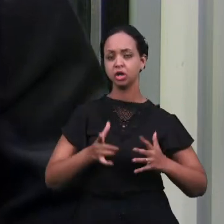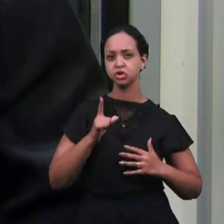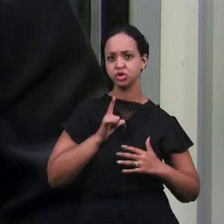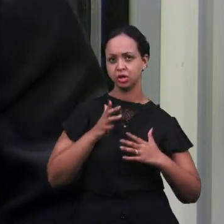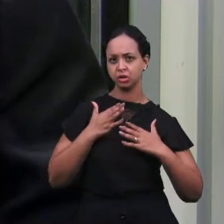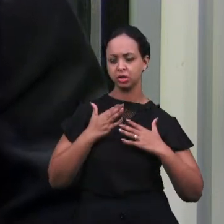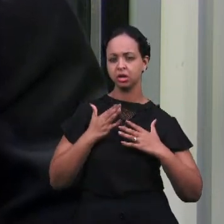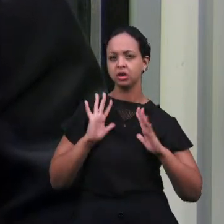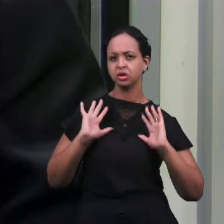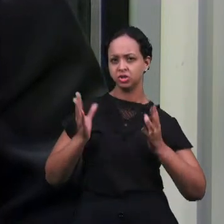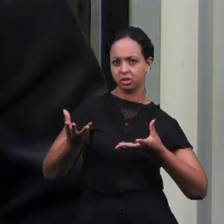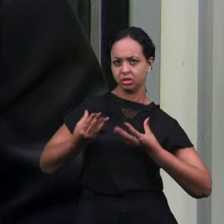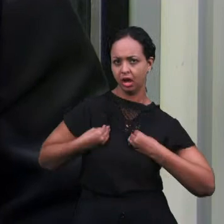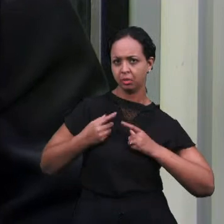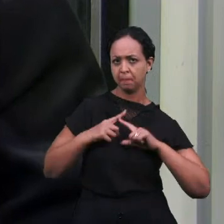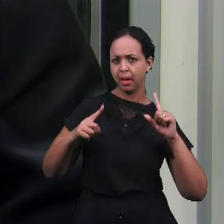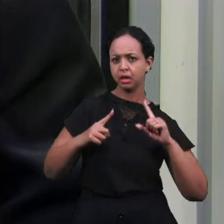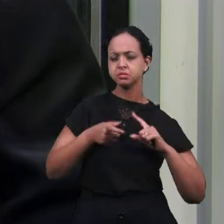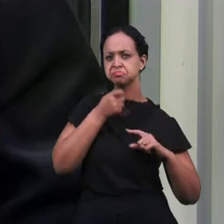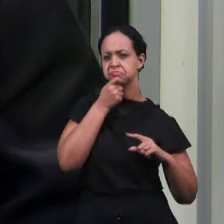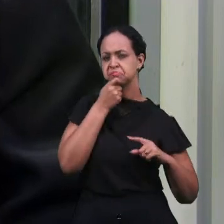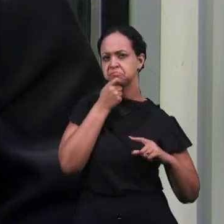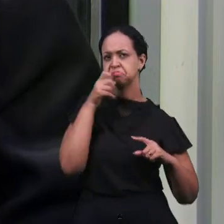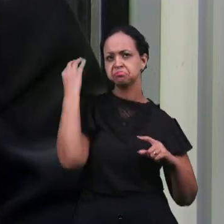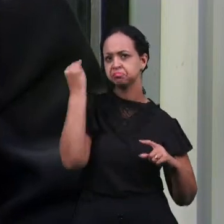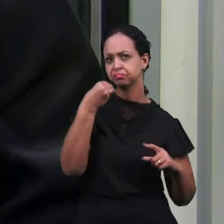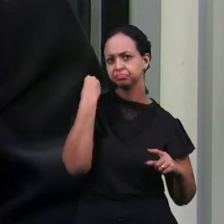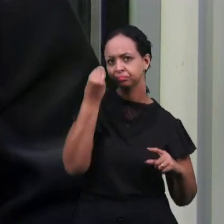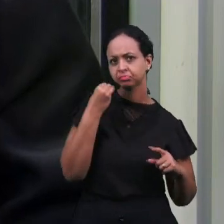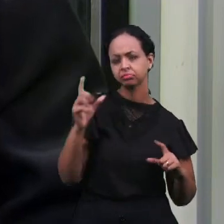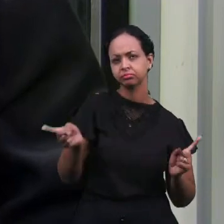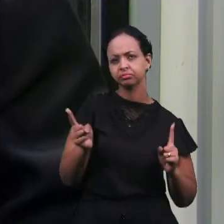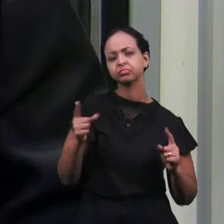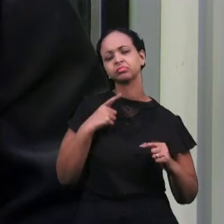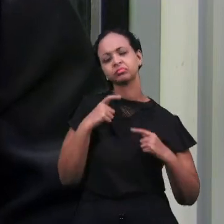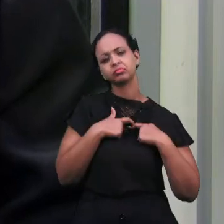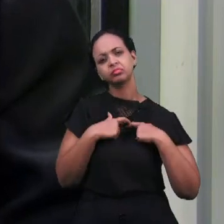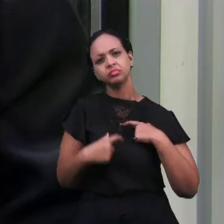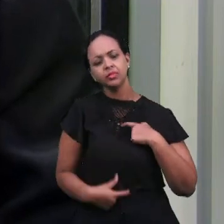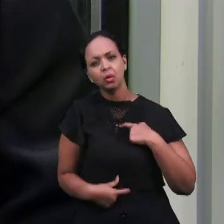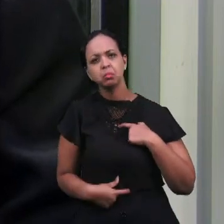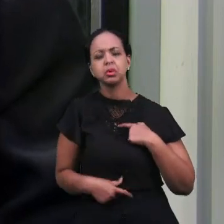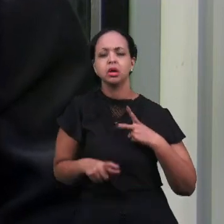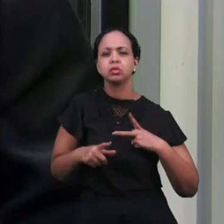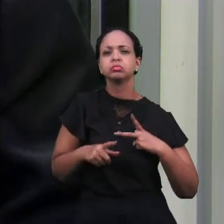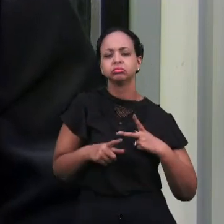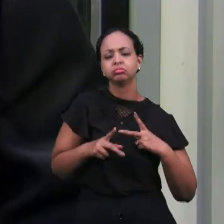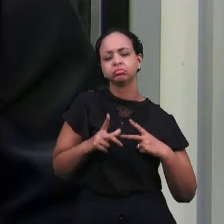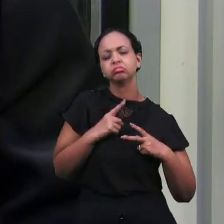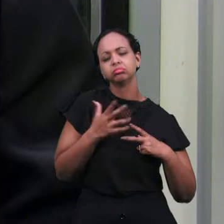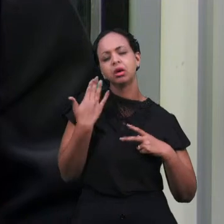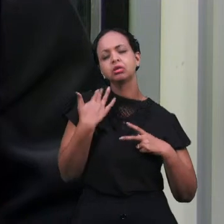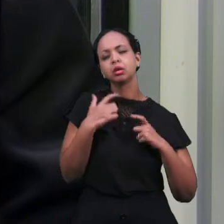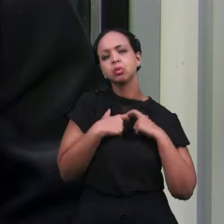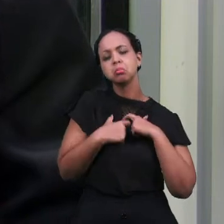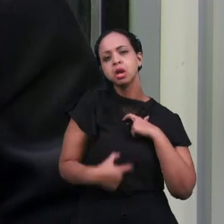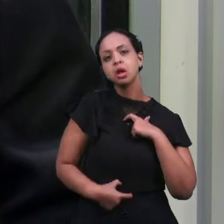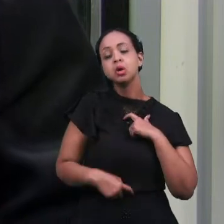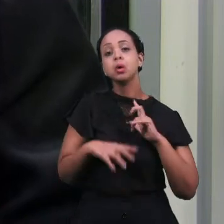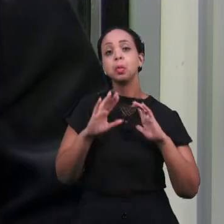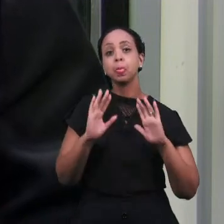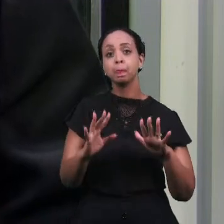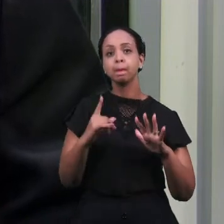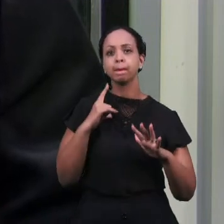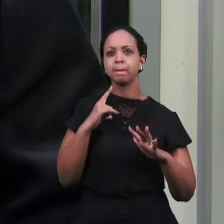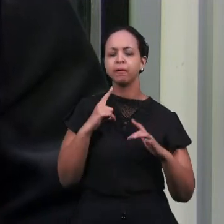não tinha, ainda não tinha sido usado. E naquele receio, eu estava como obreiro, praticamente, né? Ali, e veio